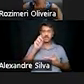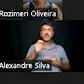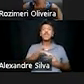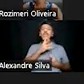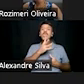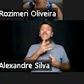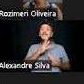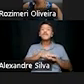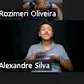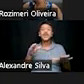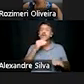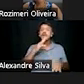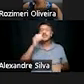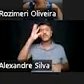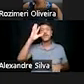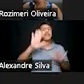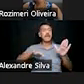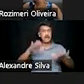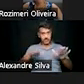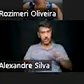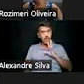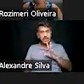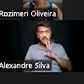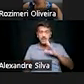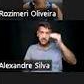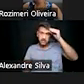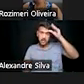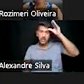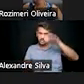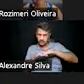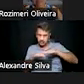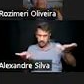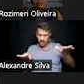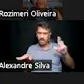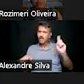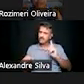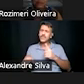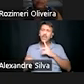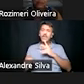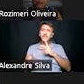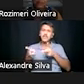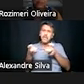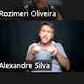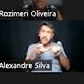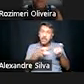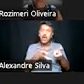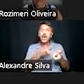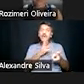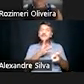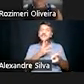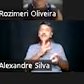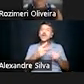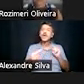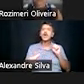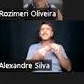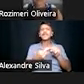conhecimento. Mas nem sempre o conhecimento é só pelo conhecimento. Muito do que se adquiriu do conhecimento tem uma